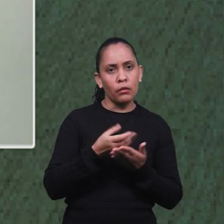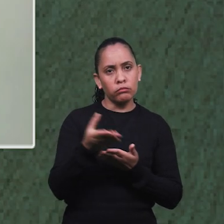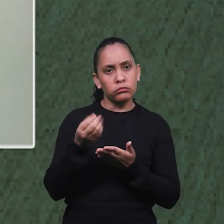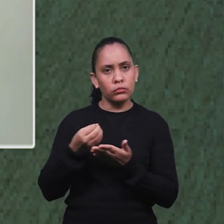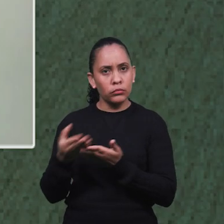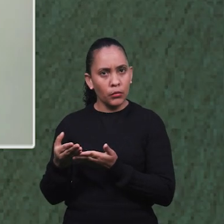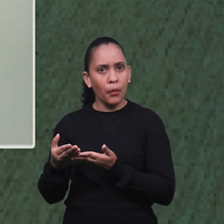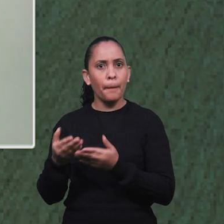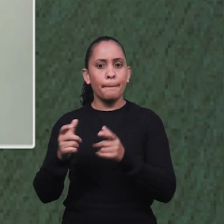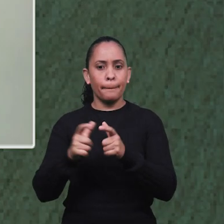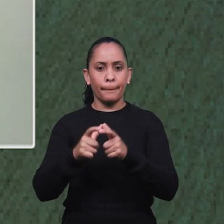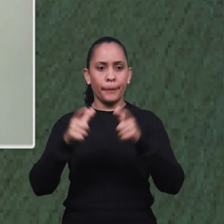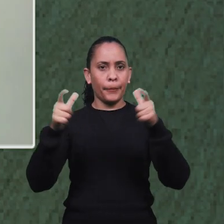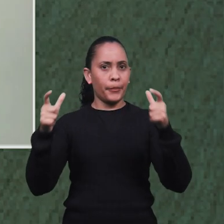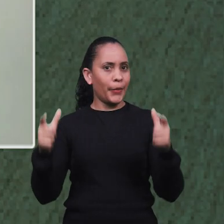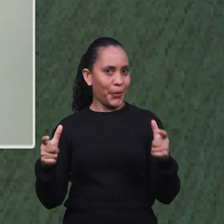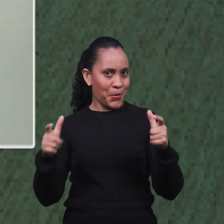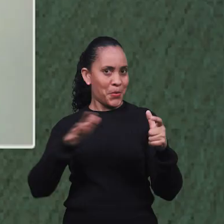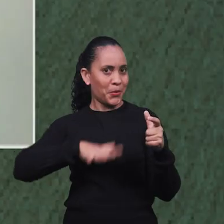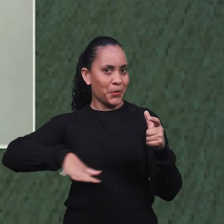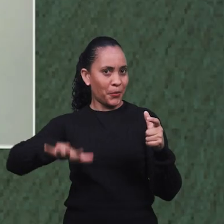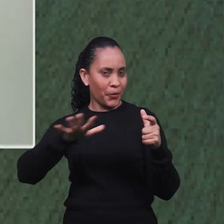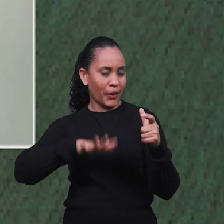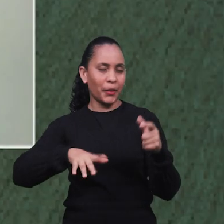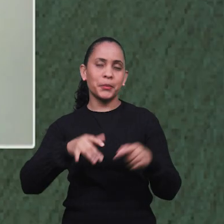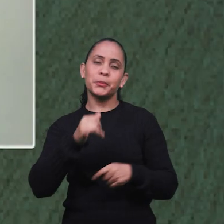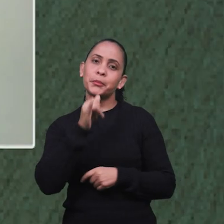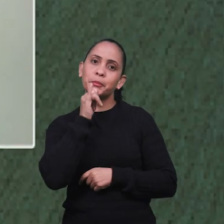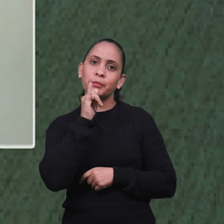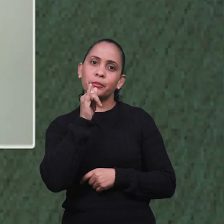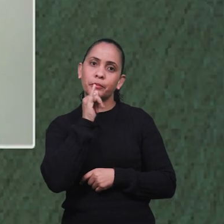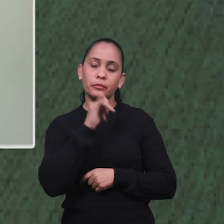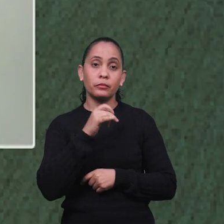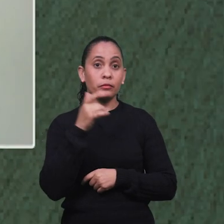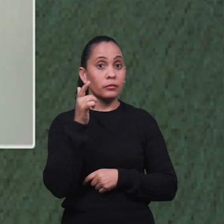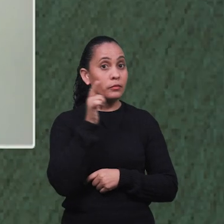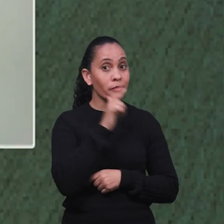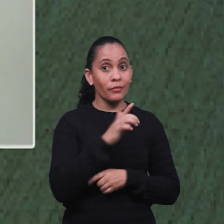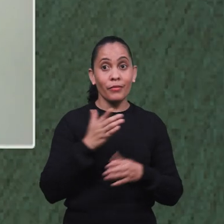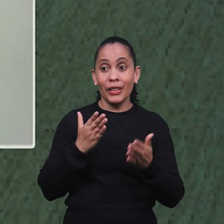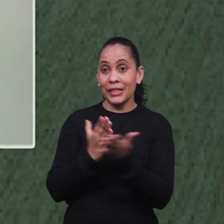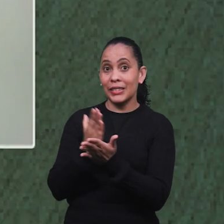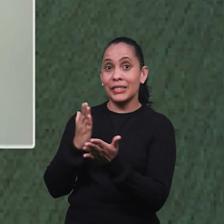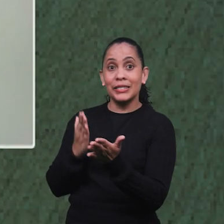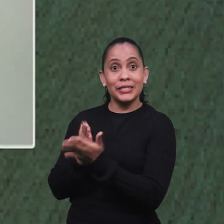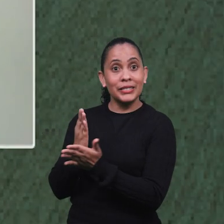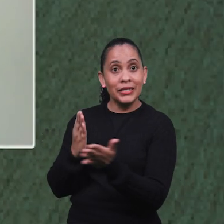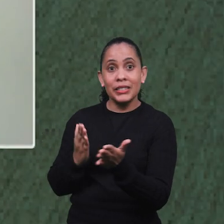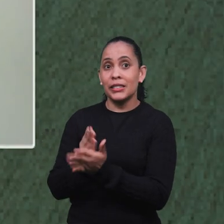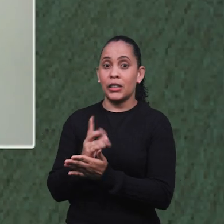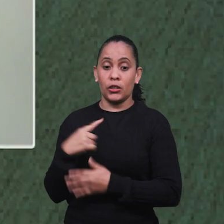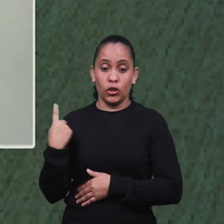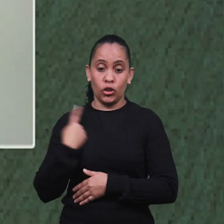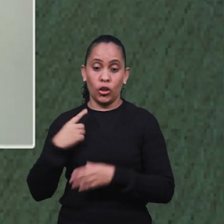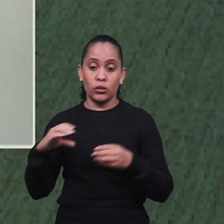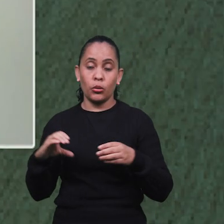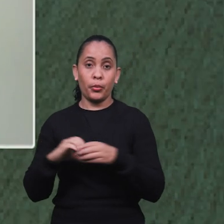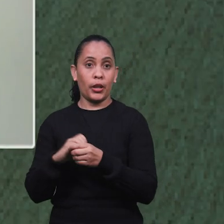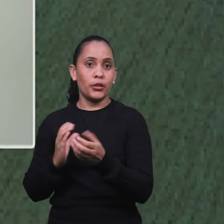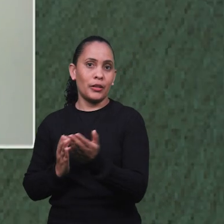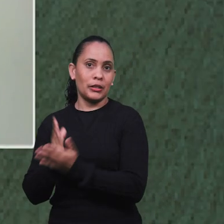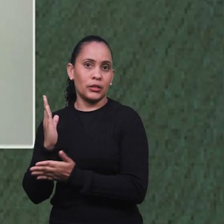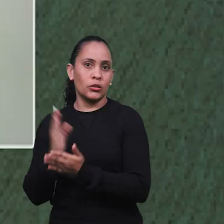ofertar uma quantidade grande no mercado. Por exemplo, os produtores sozinhos eles não iam conseguir acessar os mercados que a cooperativa